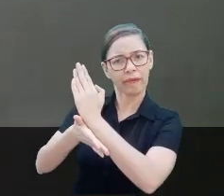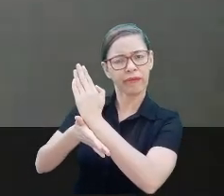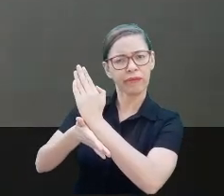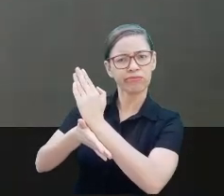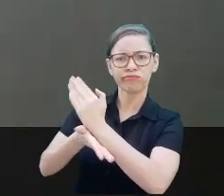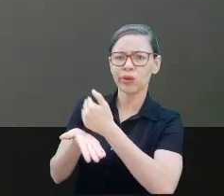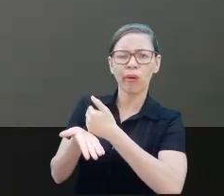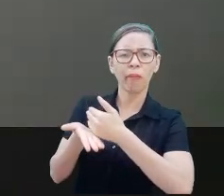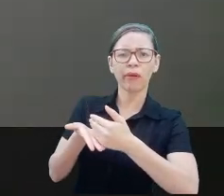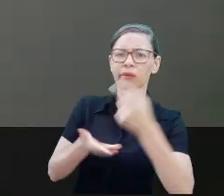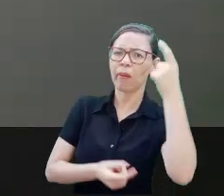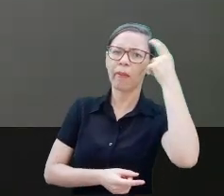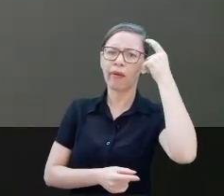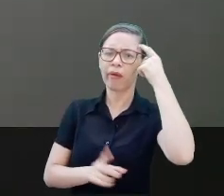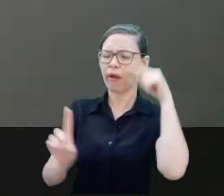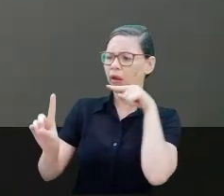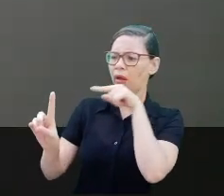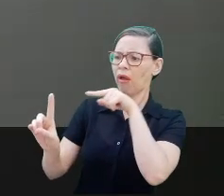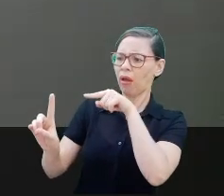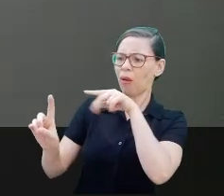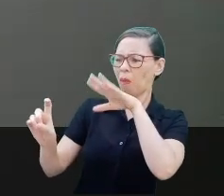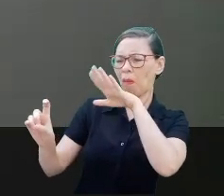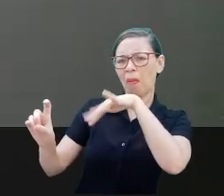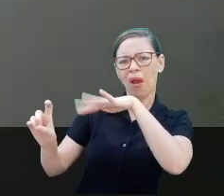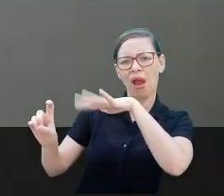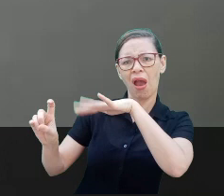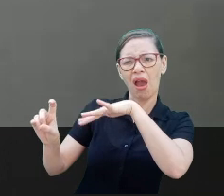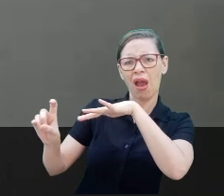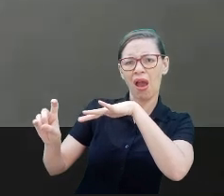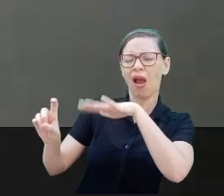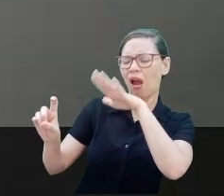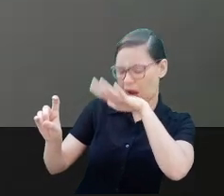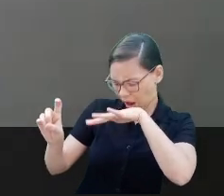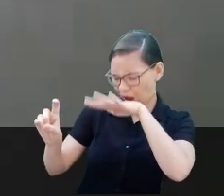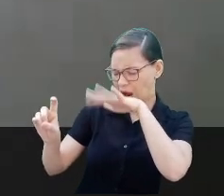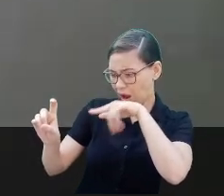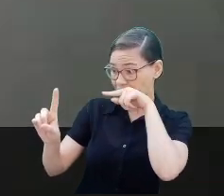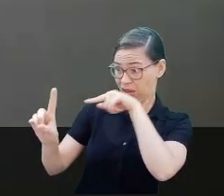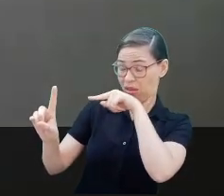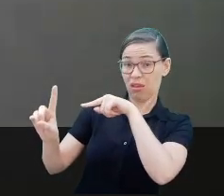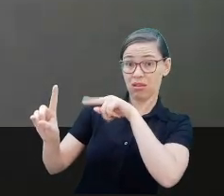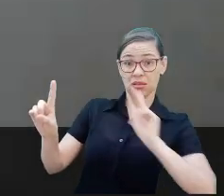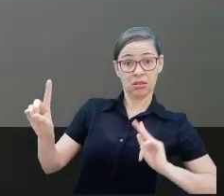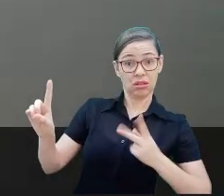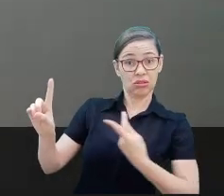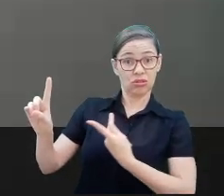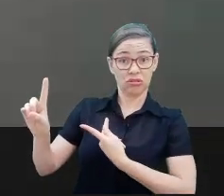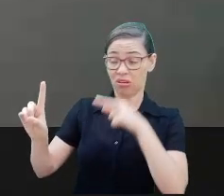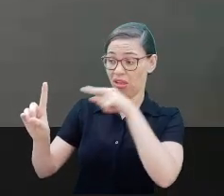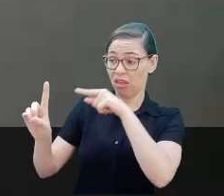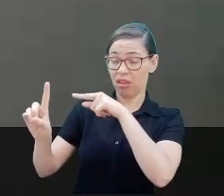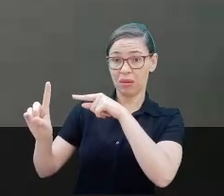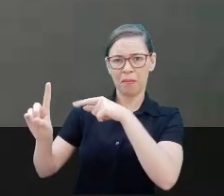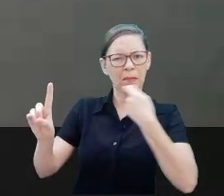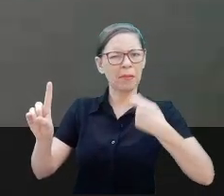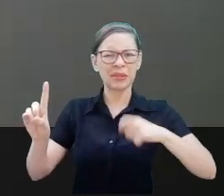surge o mito, né, do transexual verdadeiro, aquele transexual que precisa corresponder toda aquela lógica psiquiátrica